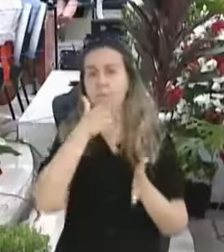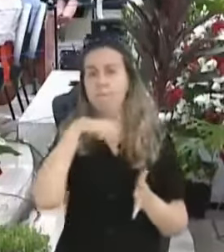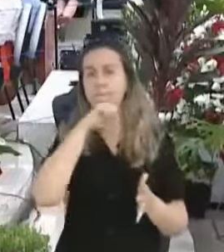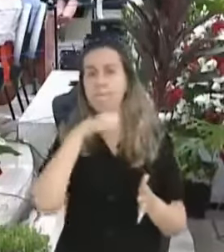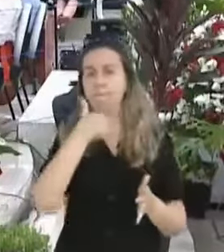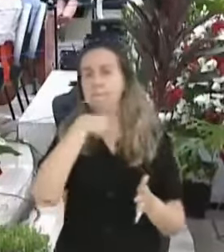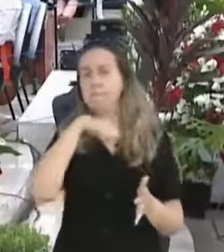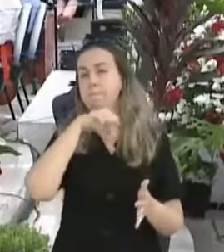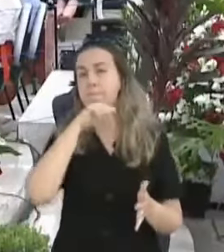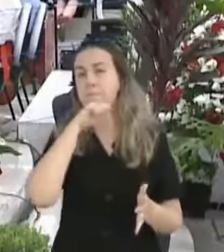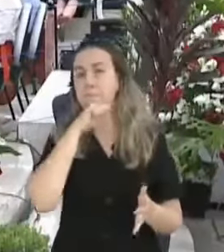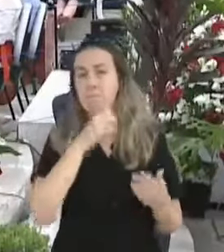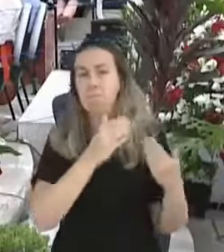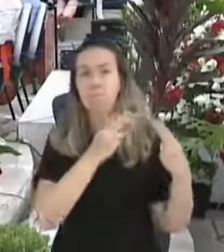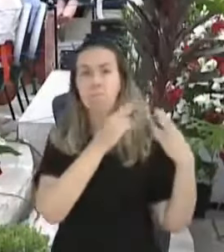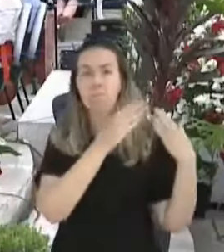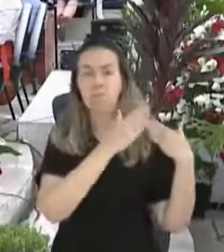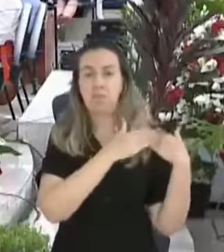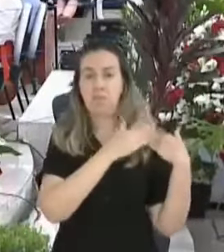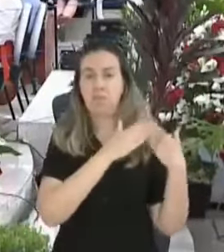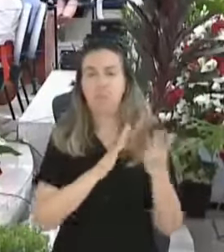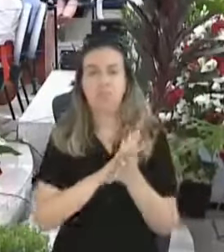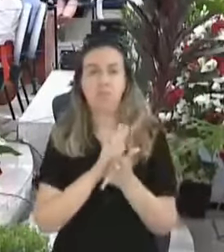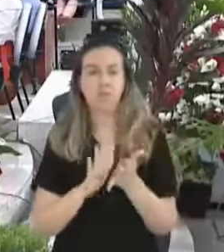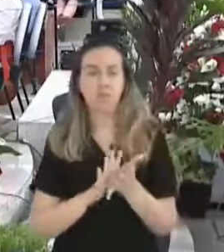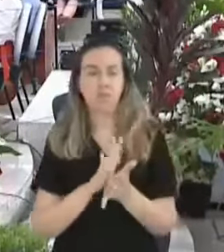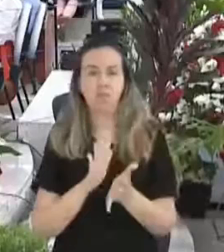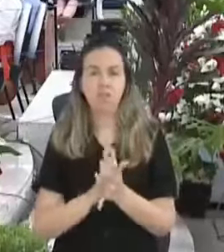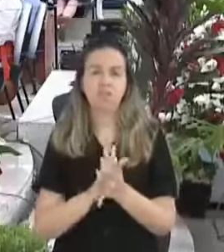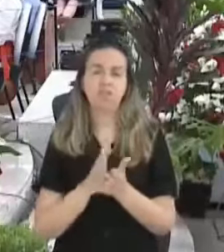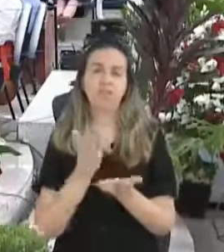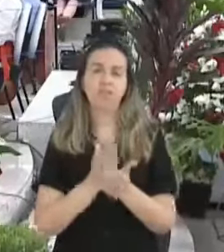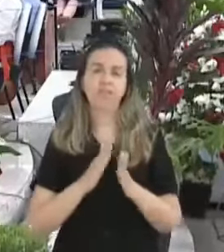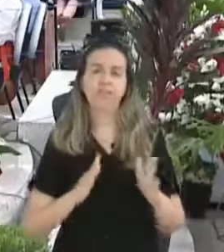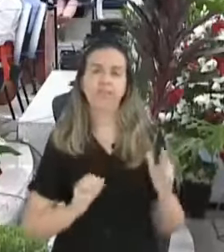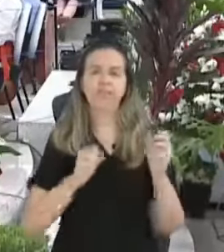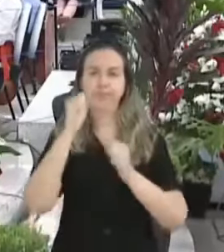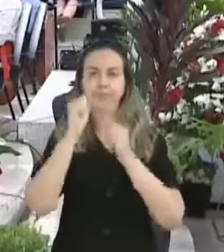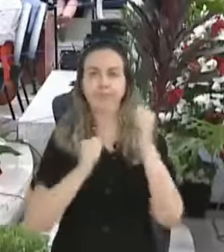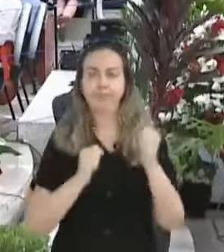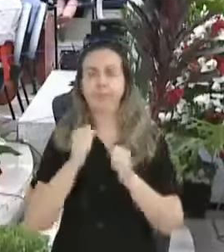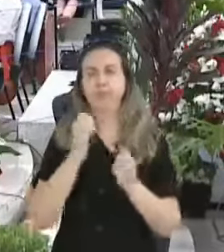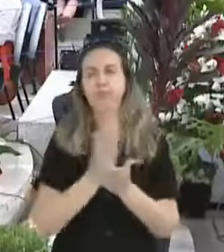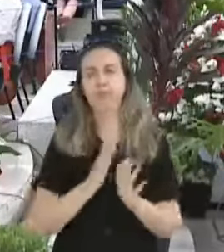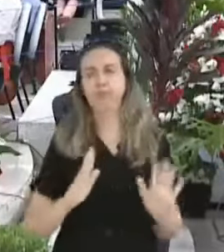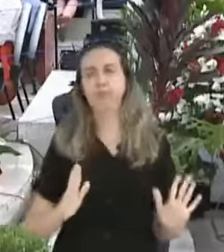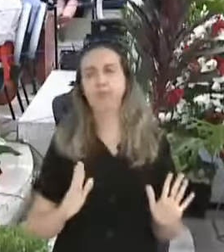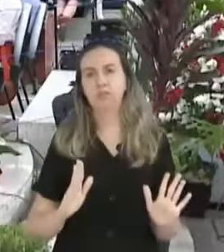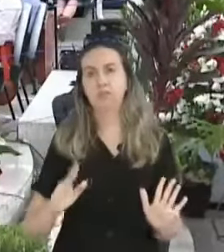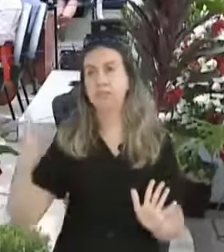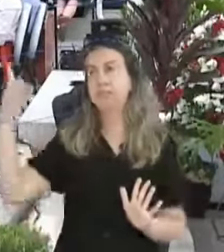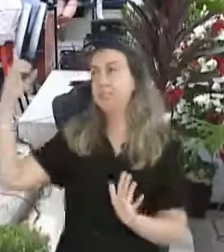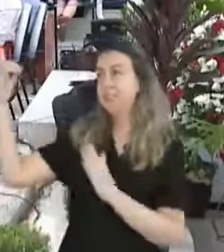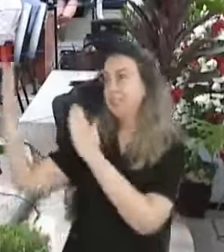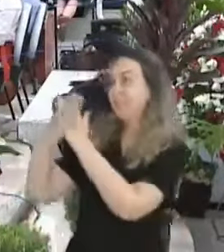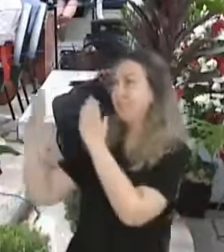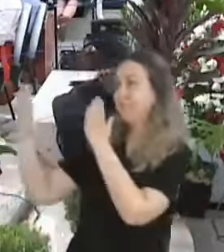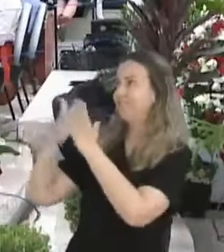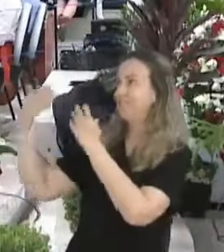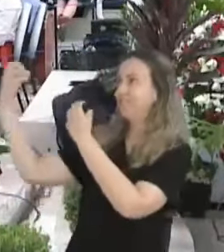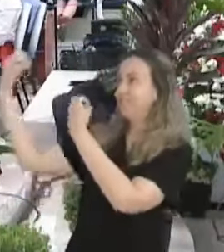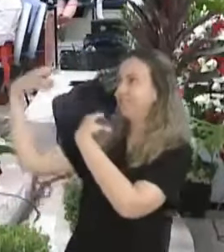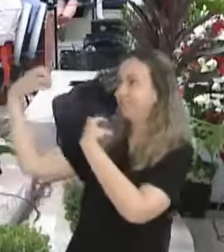responsabilidade, queridos e amados irmãos, e nós glorificamos a Deus, porque Deus tem